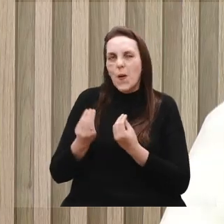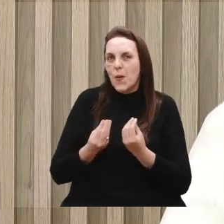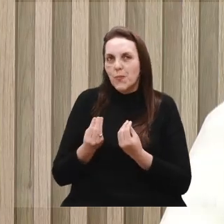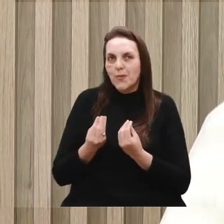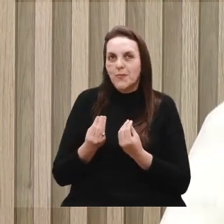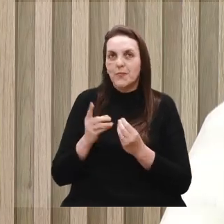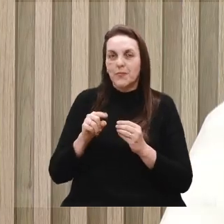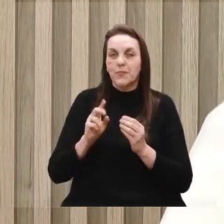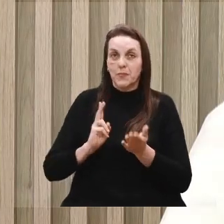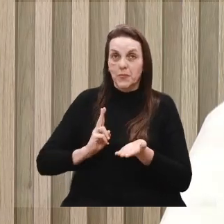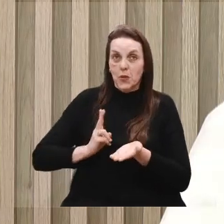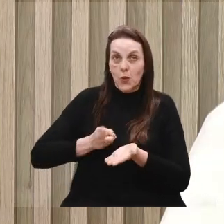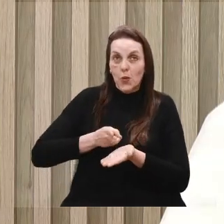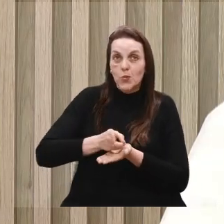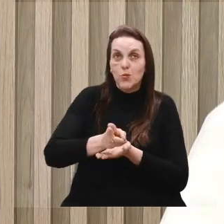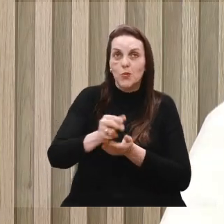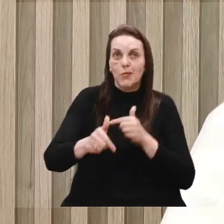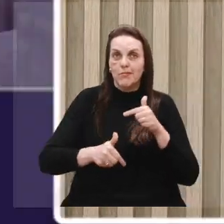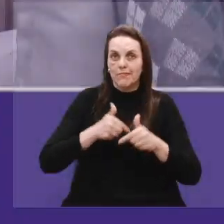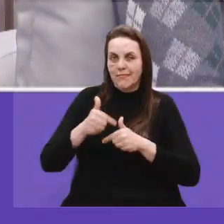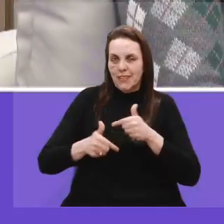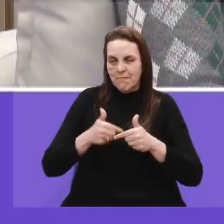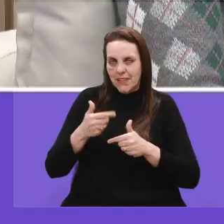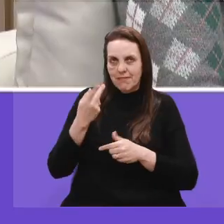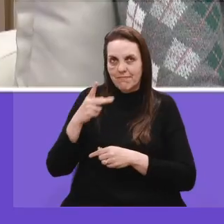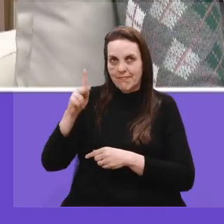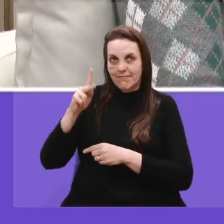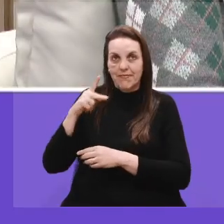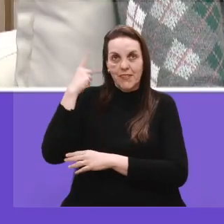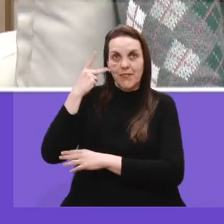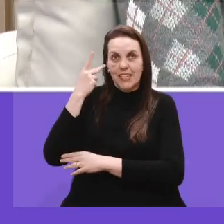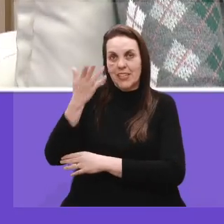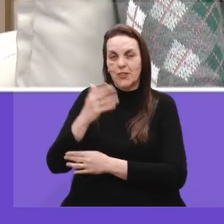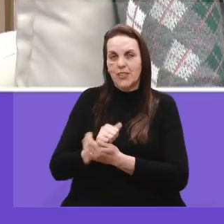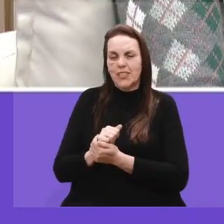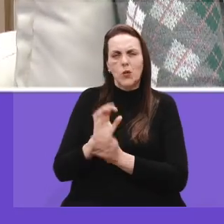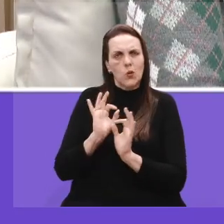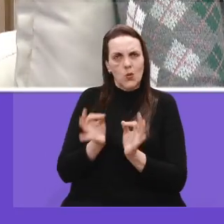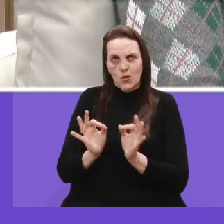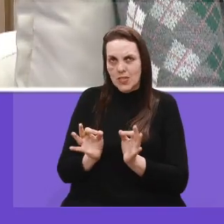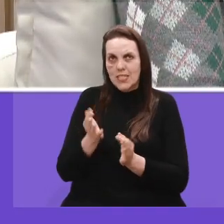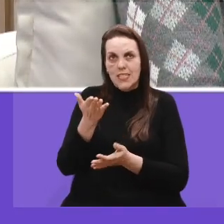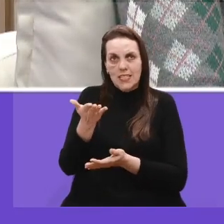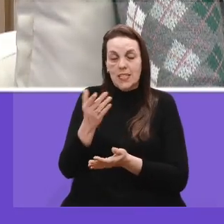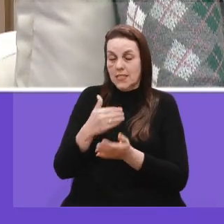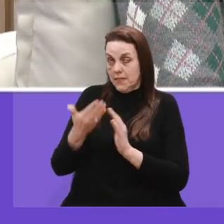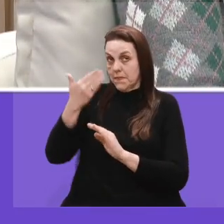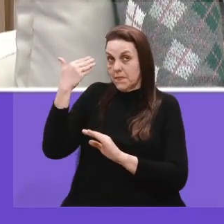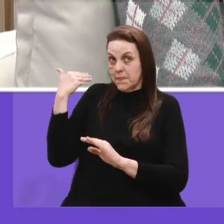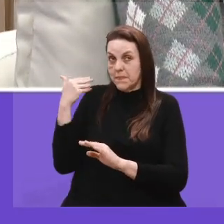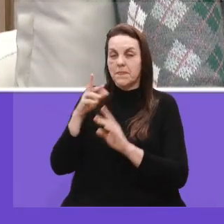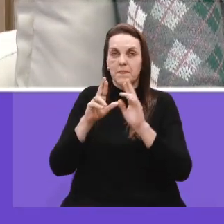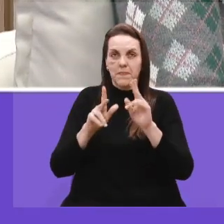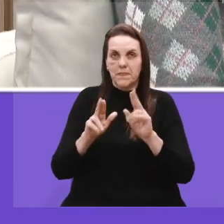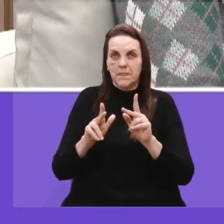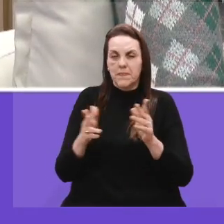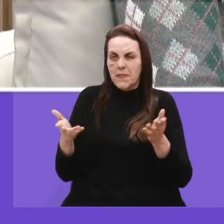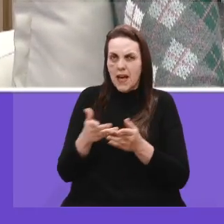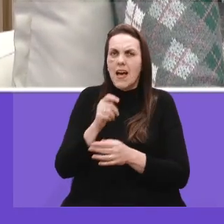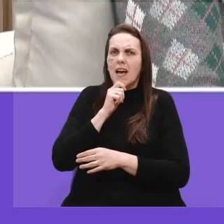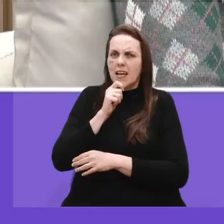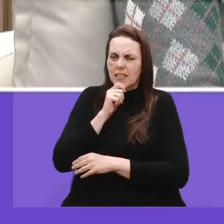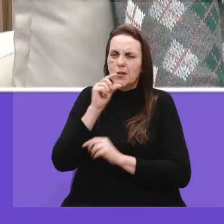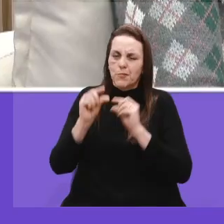Como é a continuidade desse trabalho, né, de vereadora? Porque com certeza, há um tempo atrás era diferente,